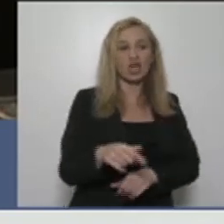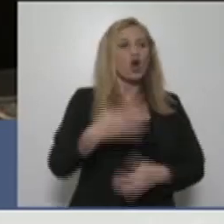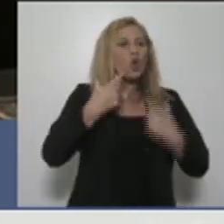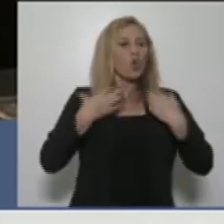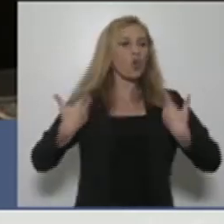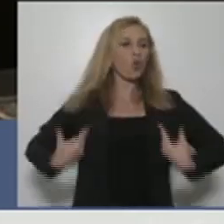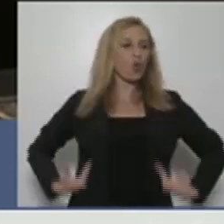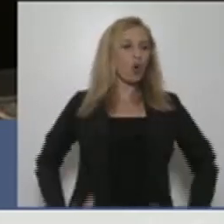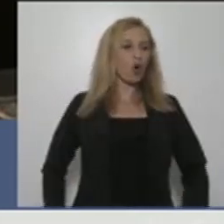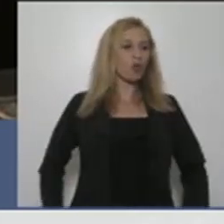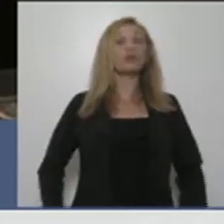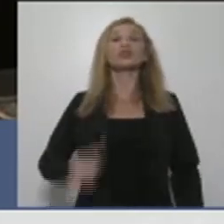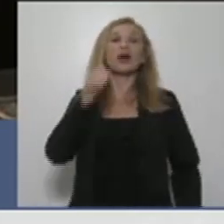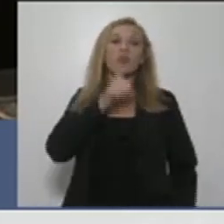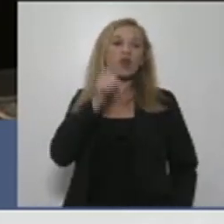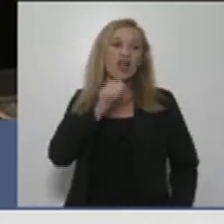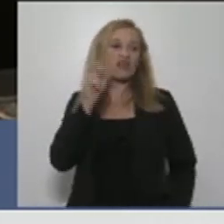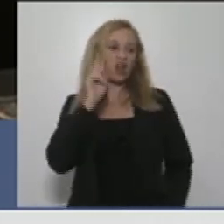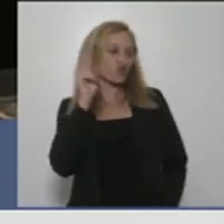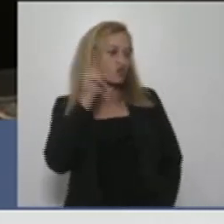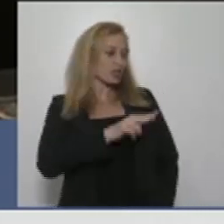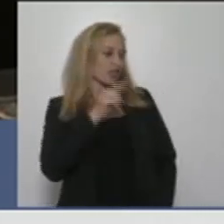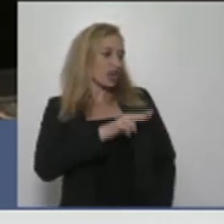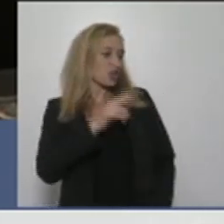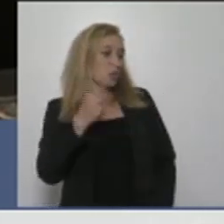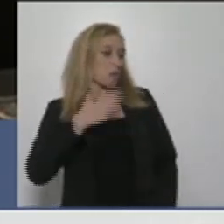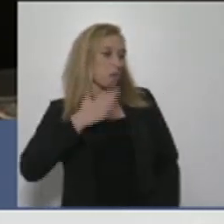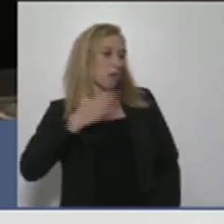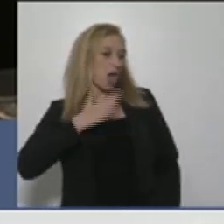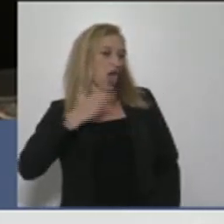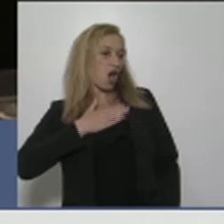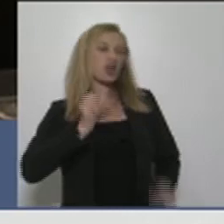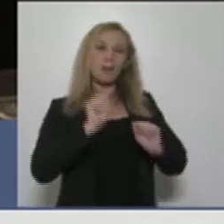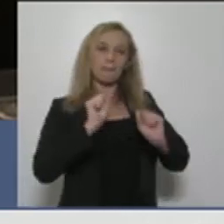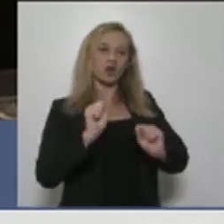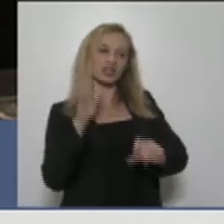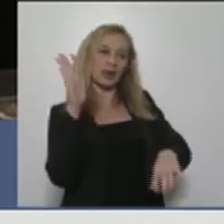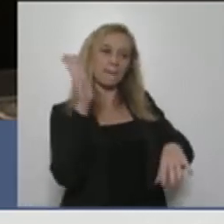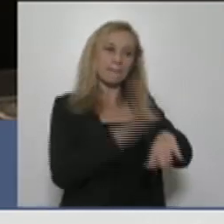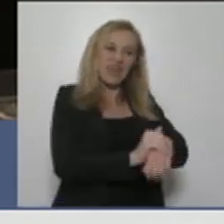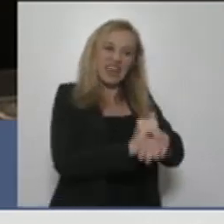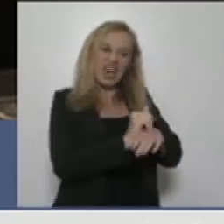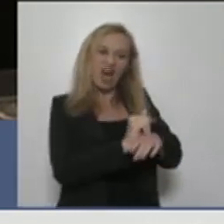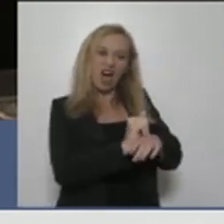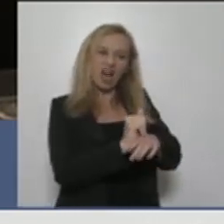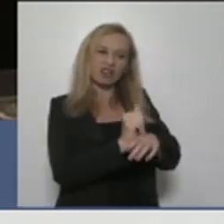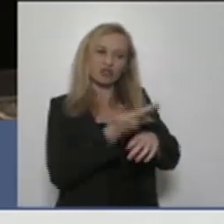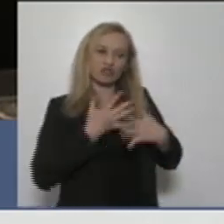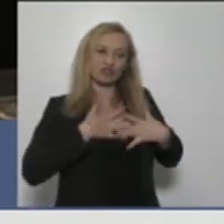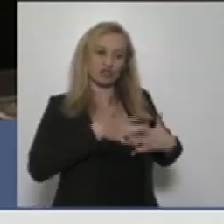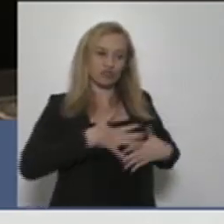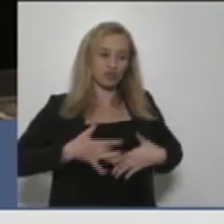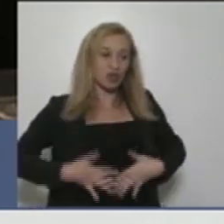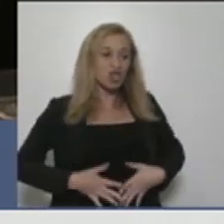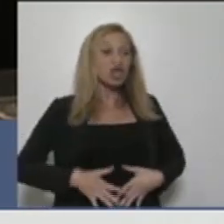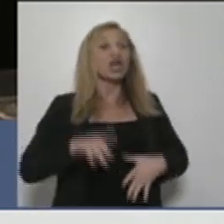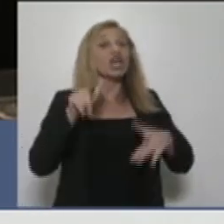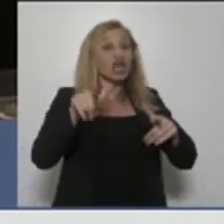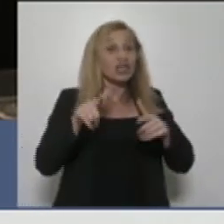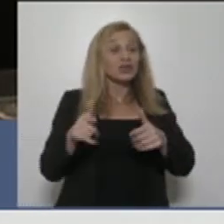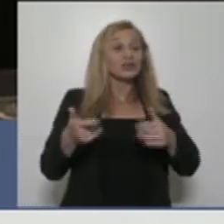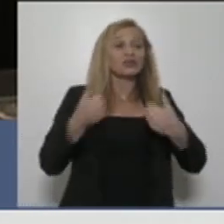dessa mulher muitas vezes é visto como propriedade, que pode ser apalpado por homens. E no transporte público isso